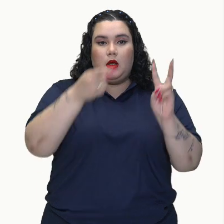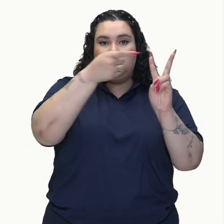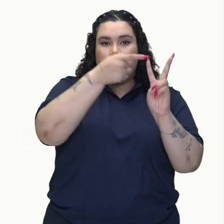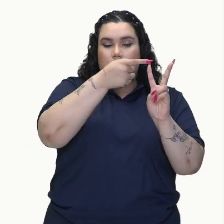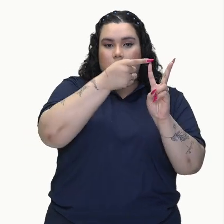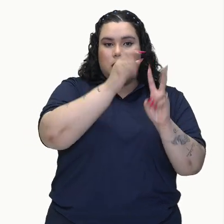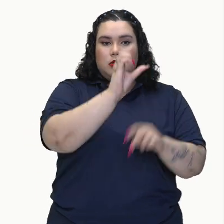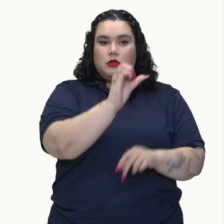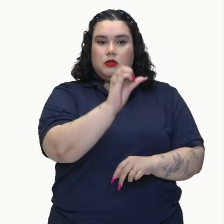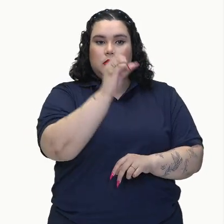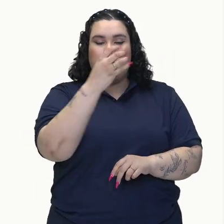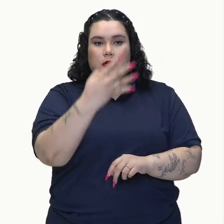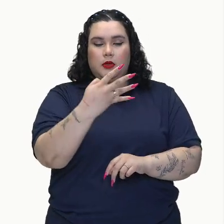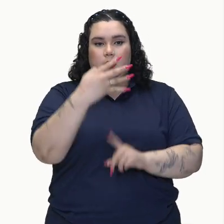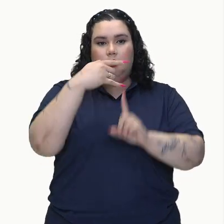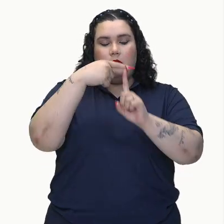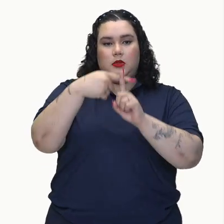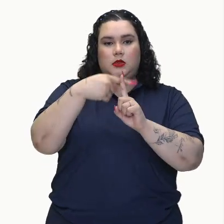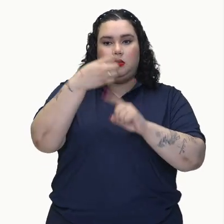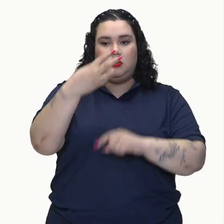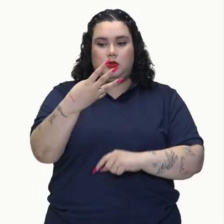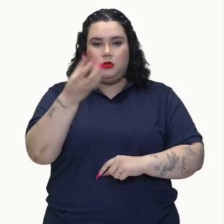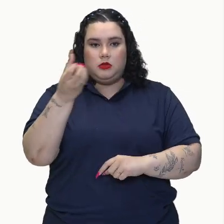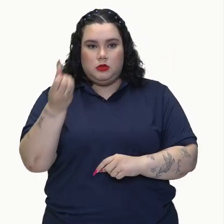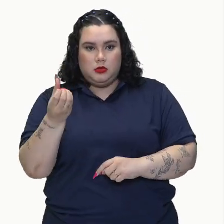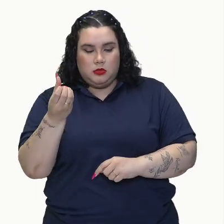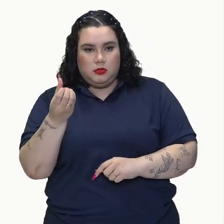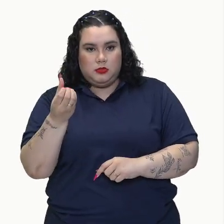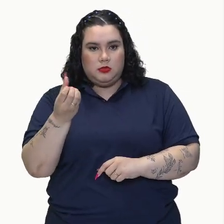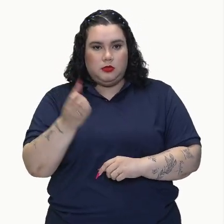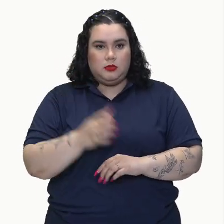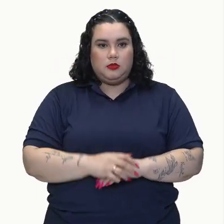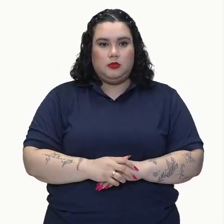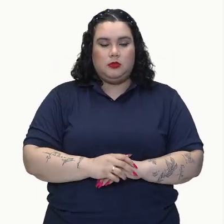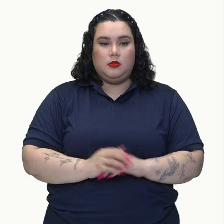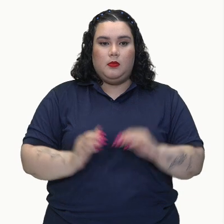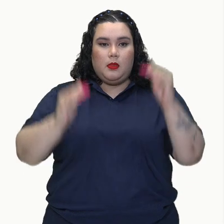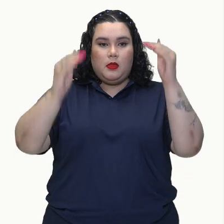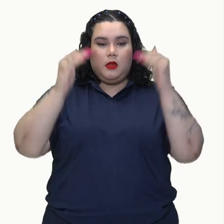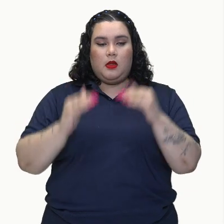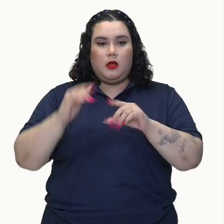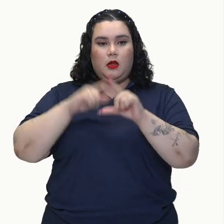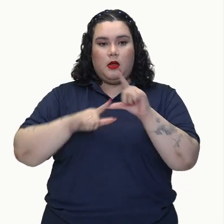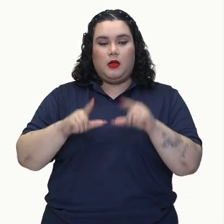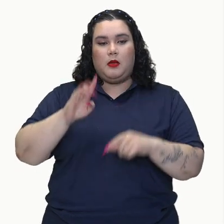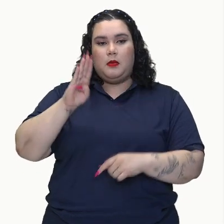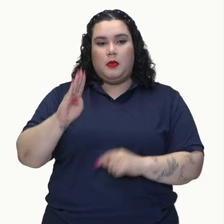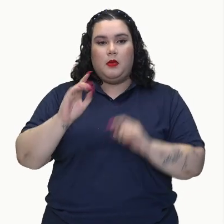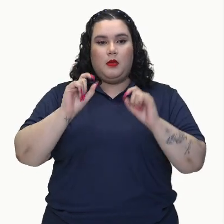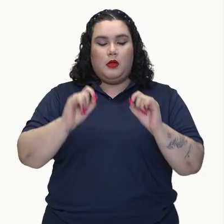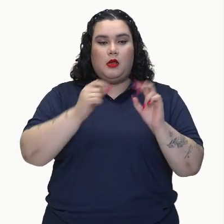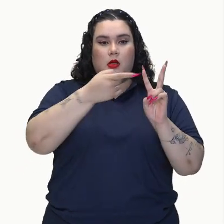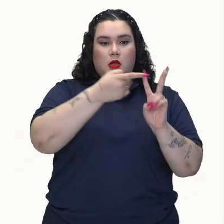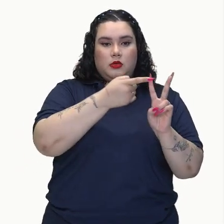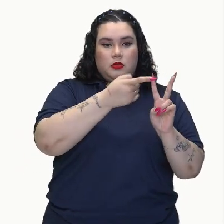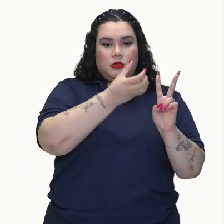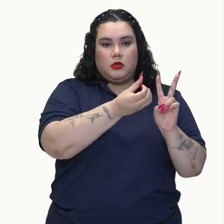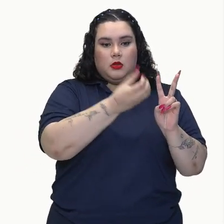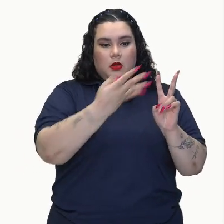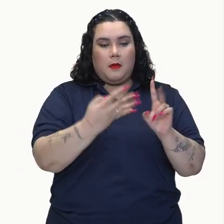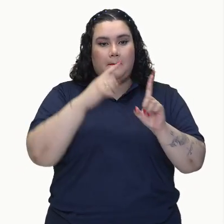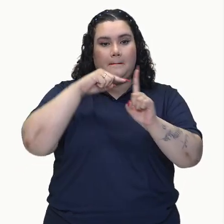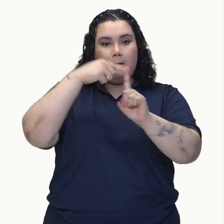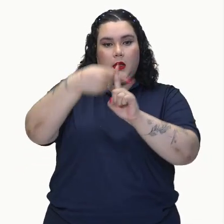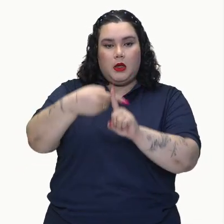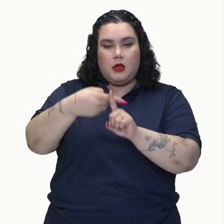de 64 mais 36. E na letra B, raiz quadrada de 64 mais raiz